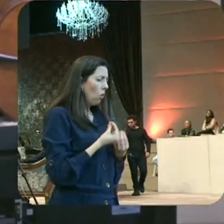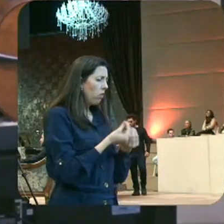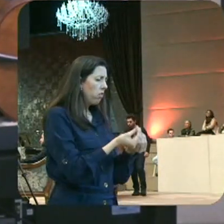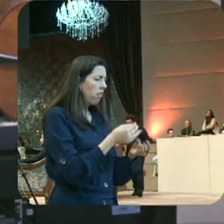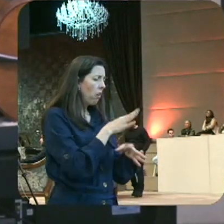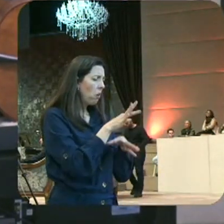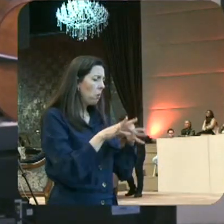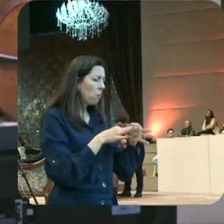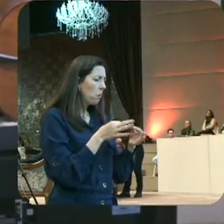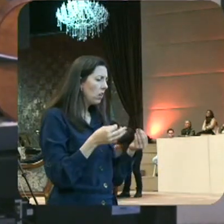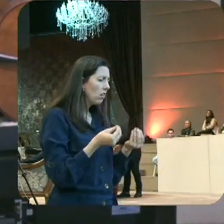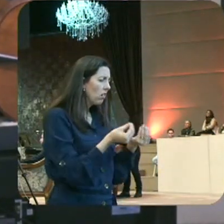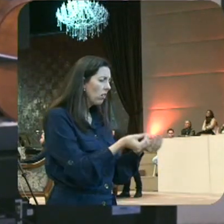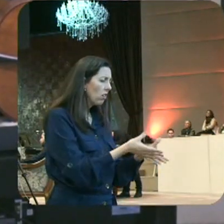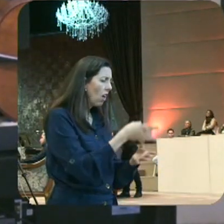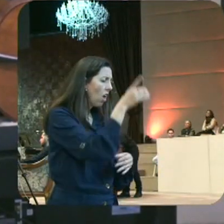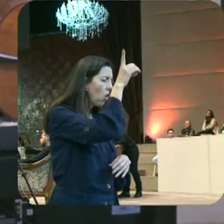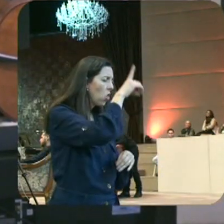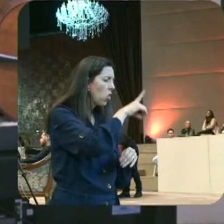de coisas.